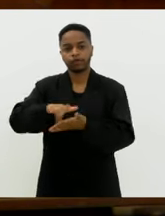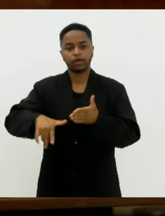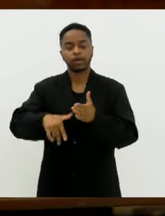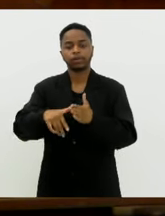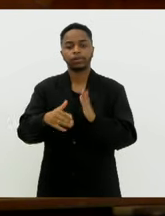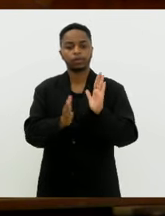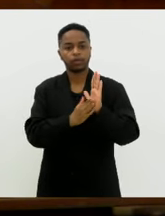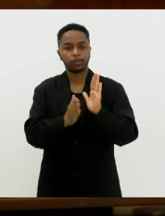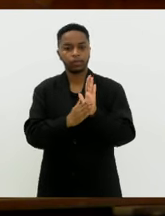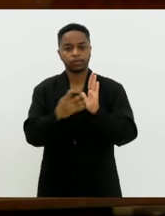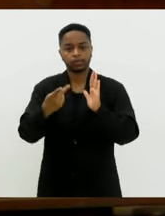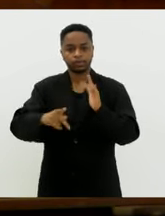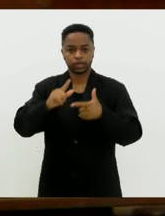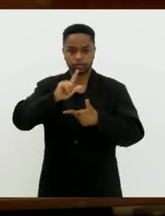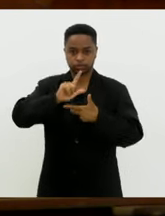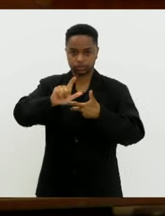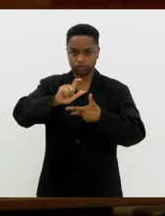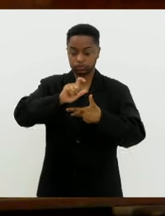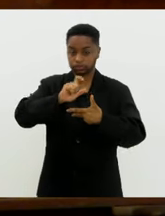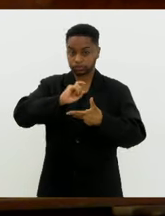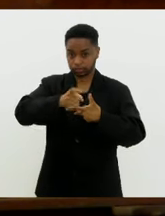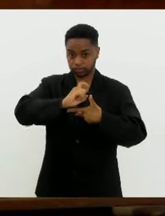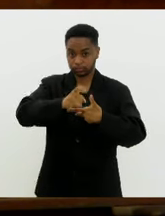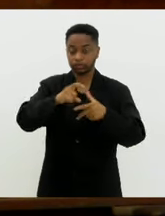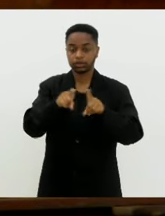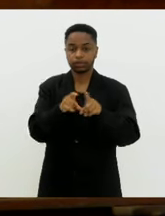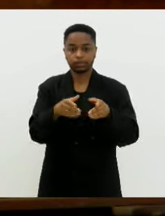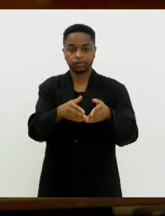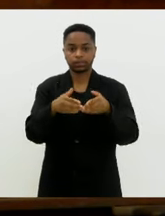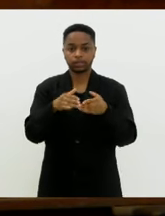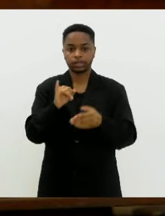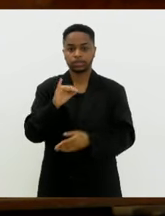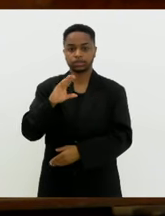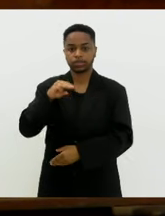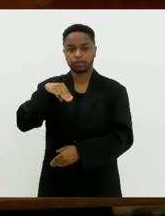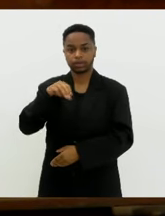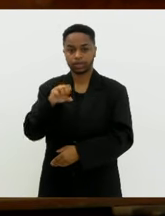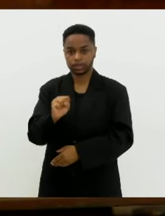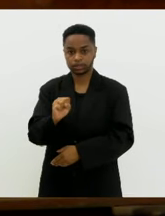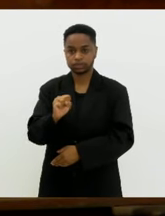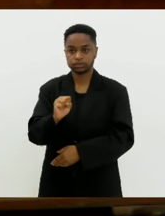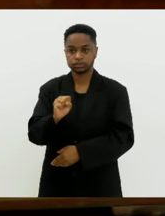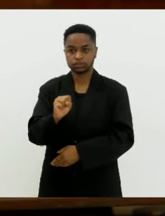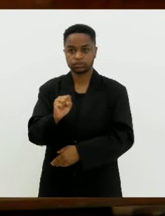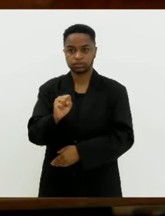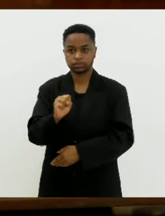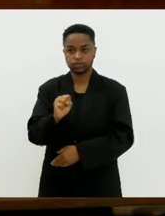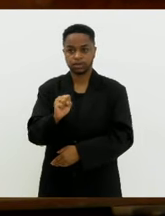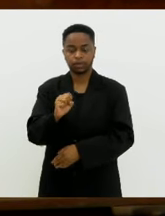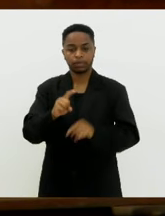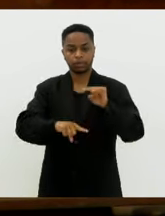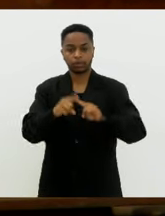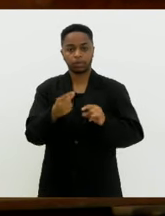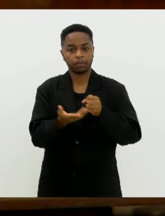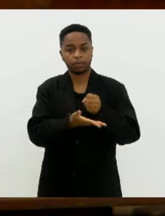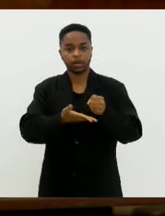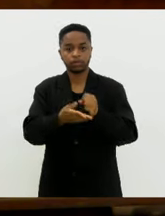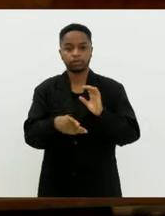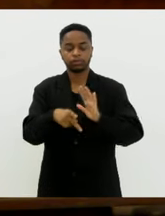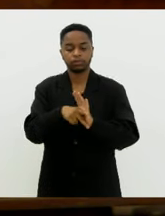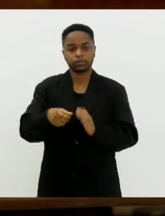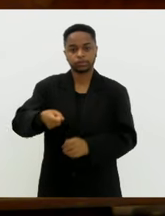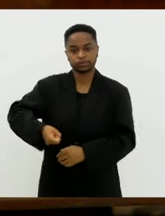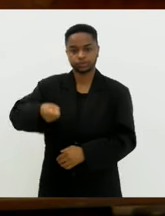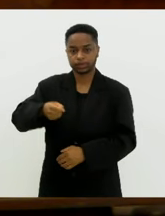pelo Executivo, a isenção de ICMS para itens essenciais da cesta básica, como o arroz,